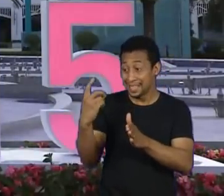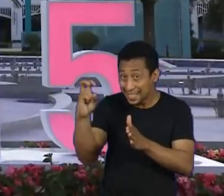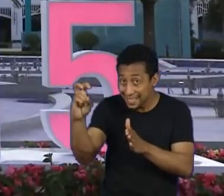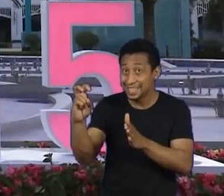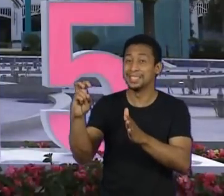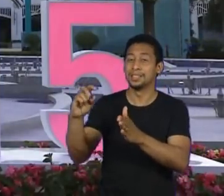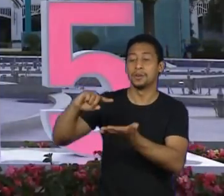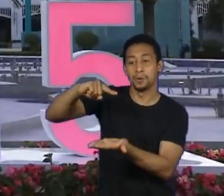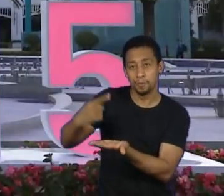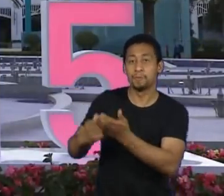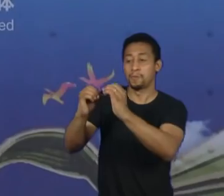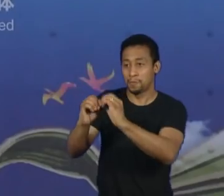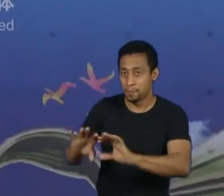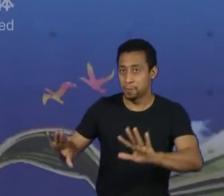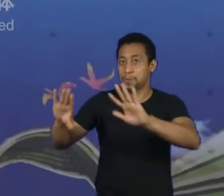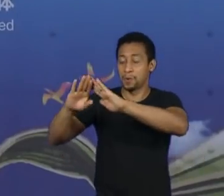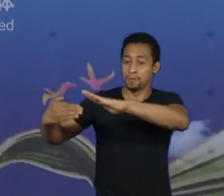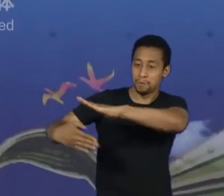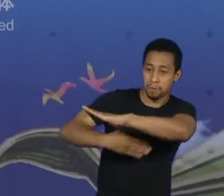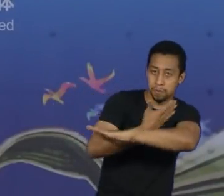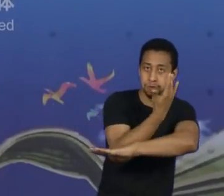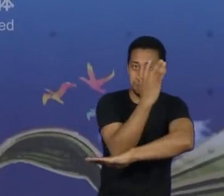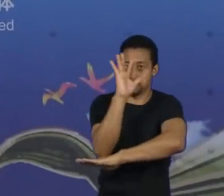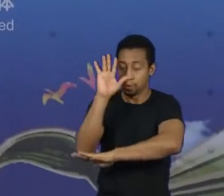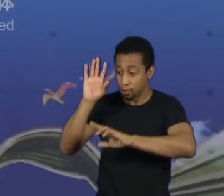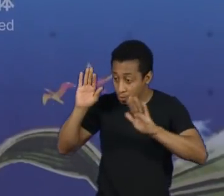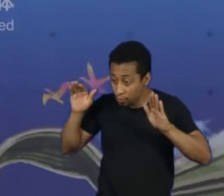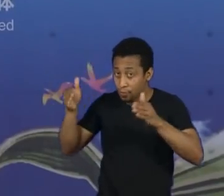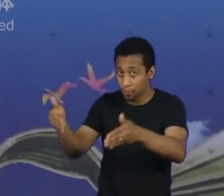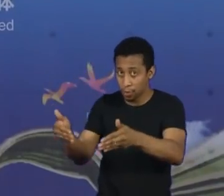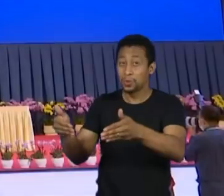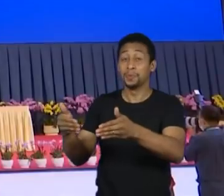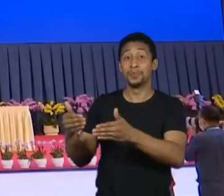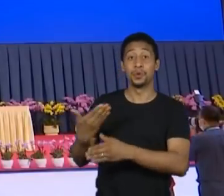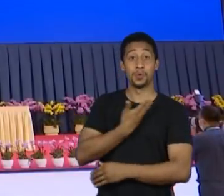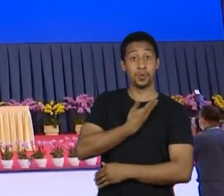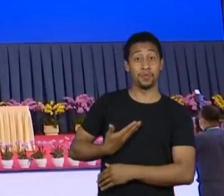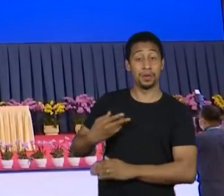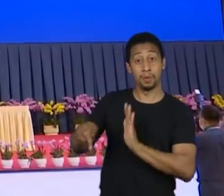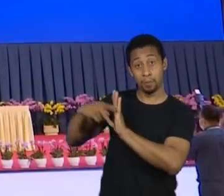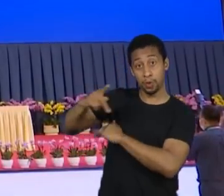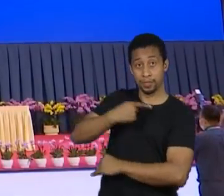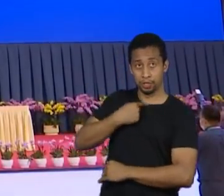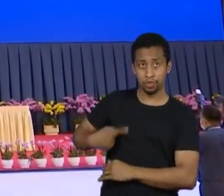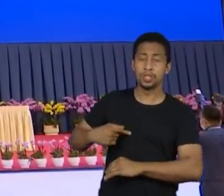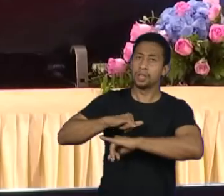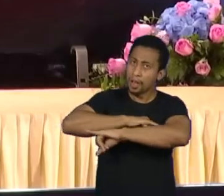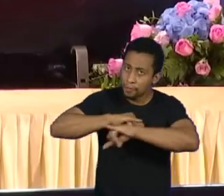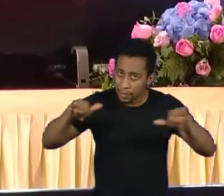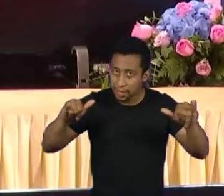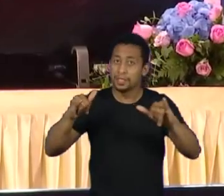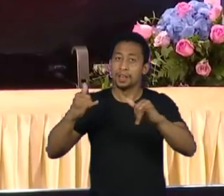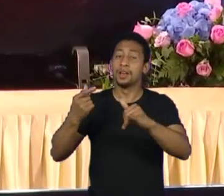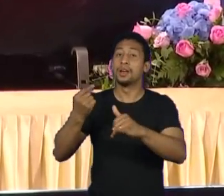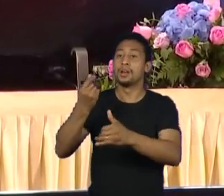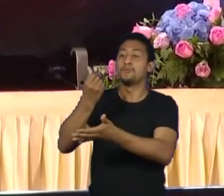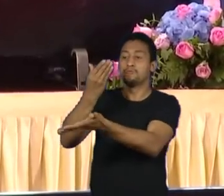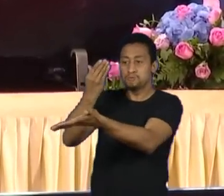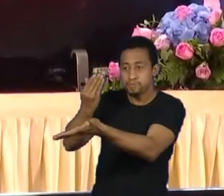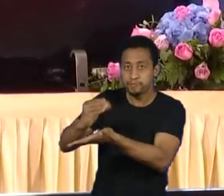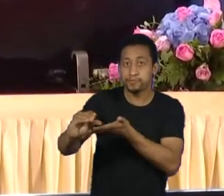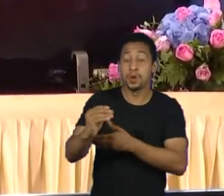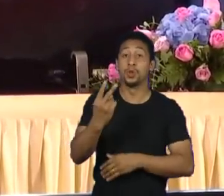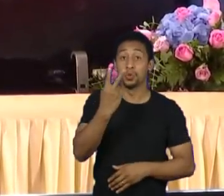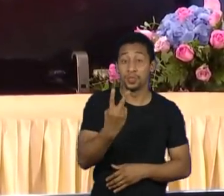Nações Unidas sobre Biodiversidade, o governo chinês anuncia a criação de fundo de 233 milhões